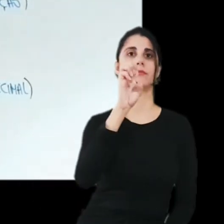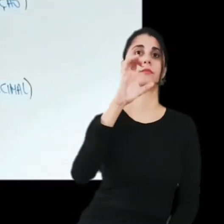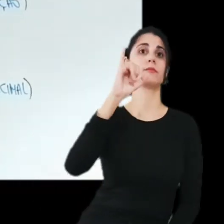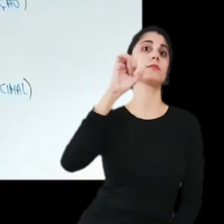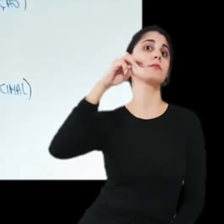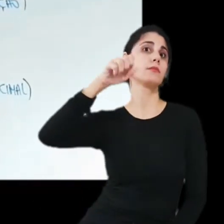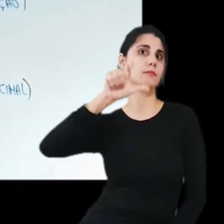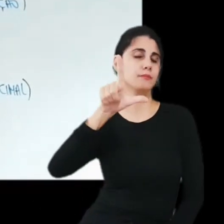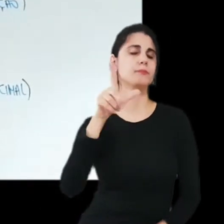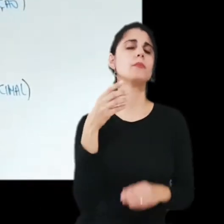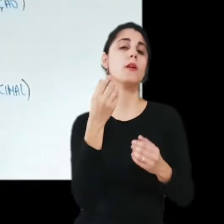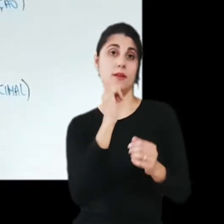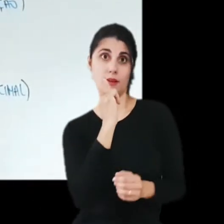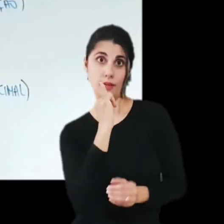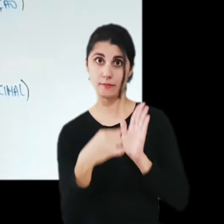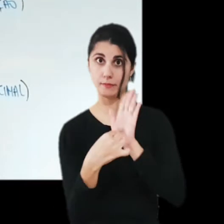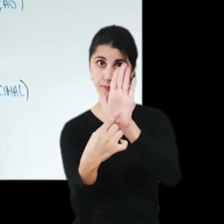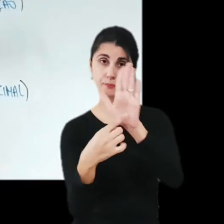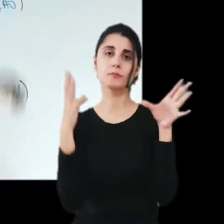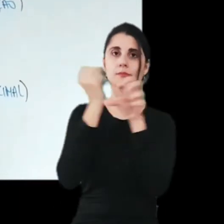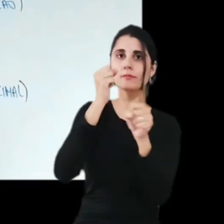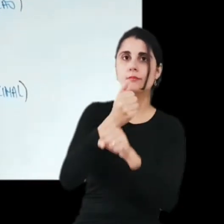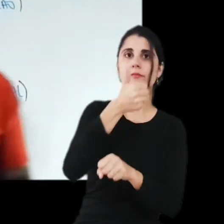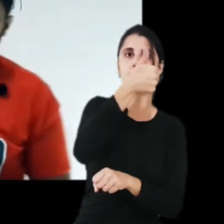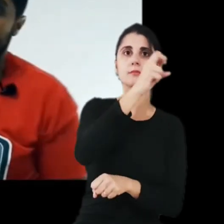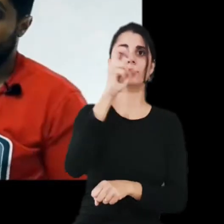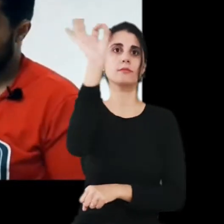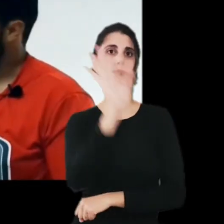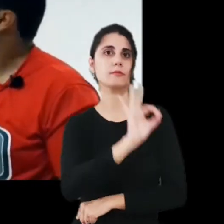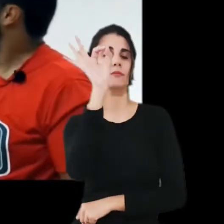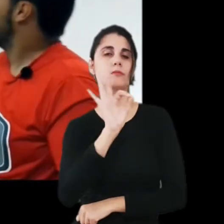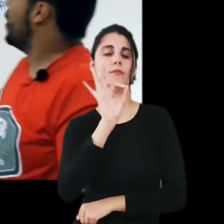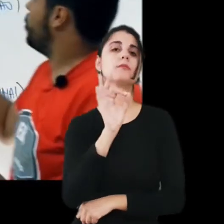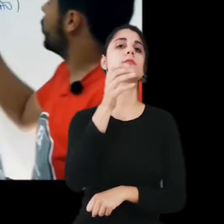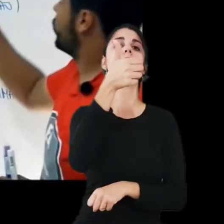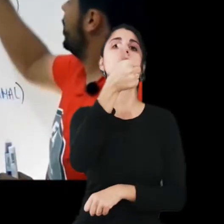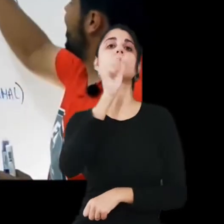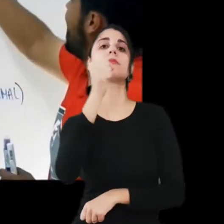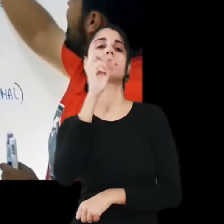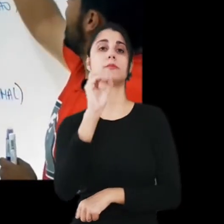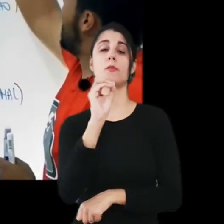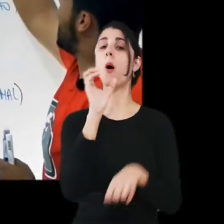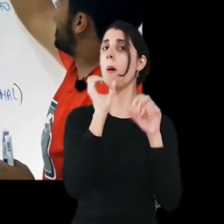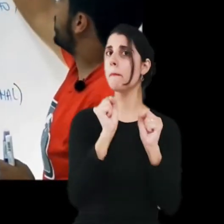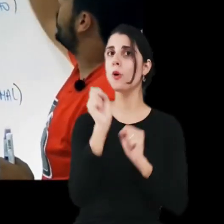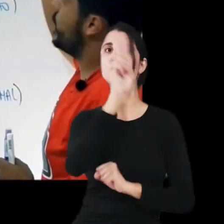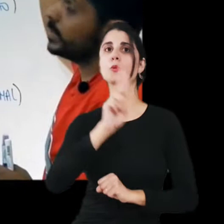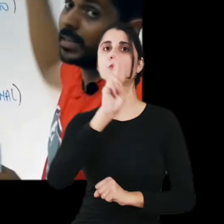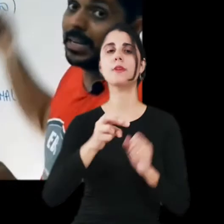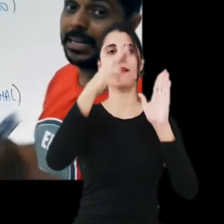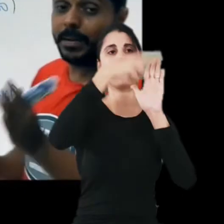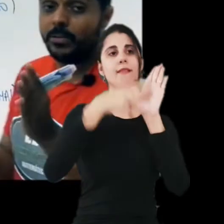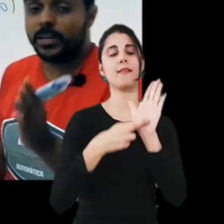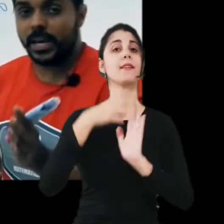aqui. Calcule 15% de 180. Eu posso utilizar a regra de